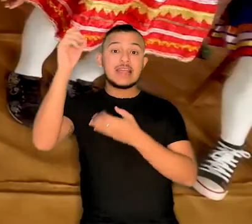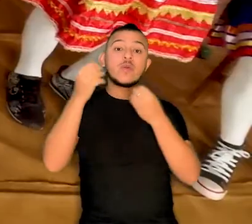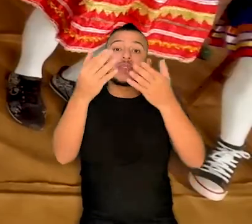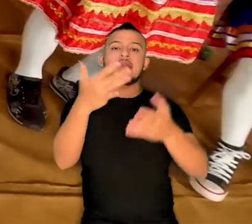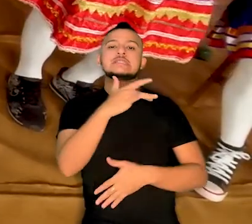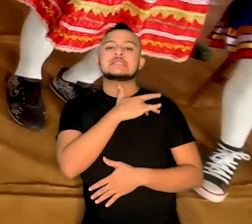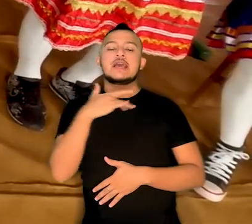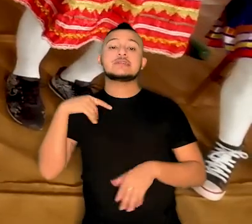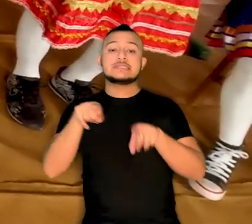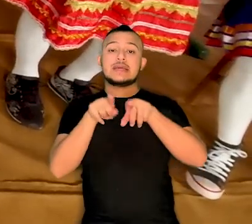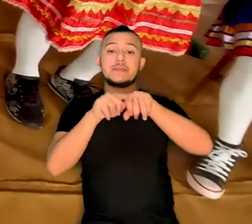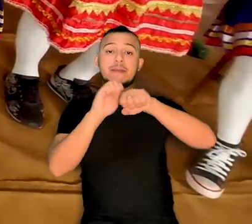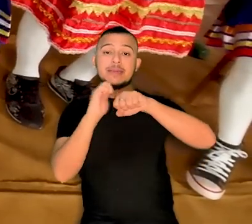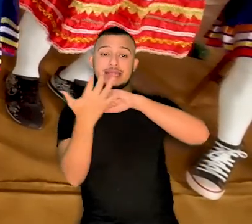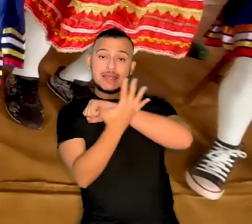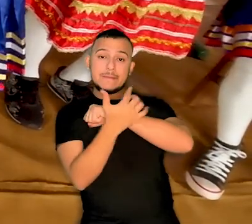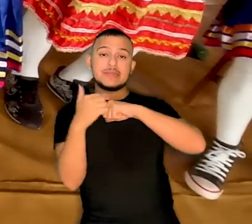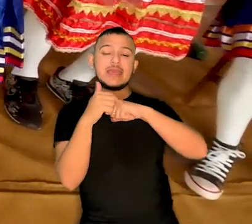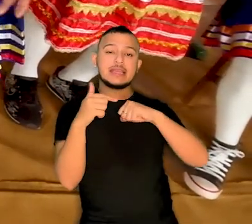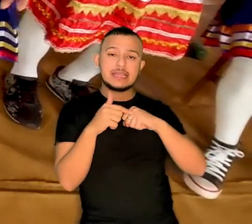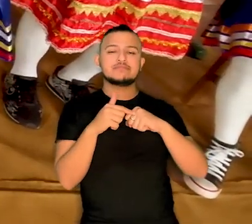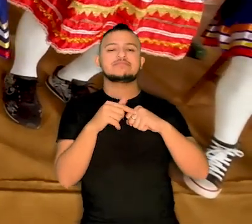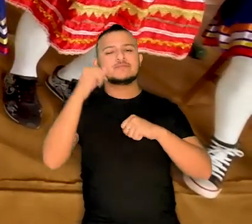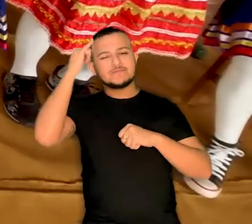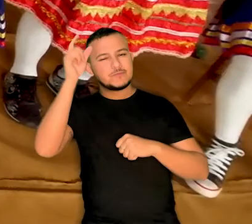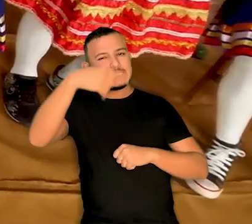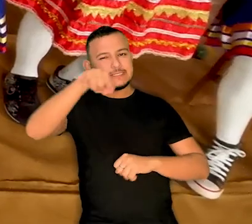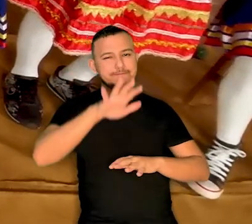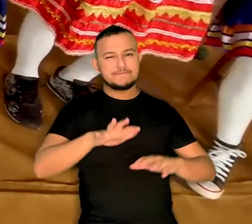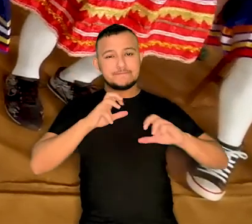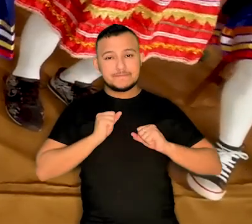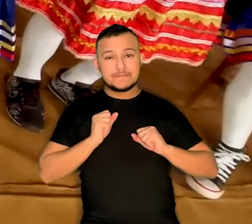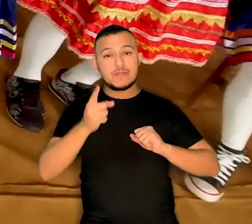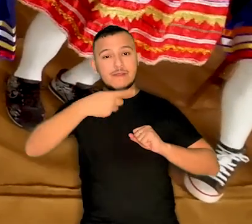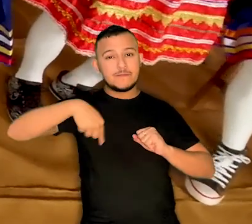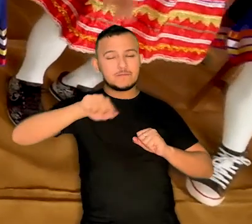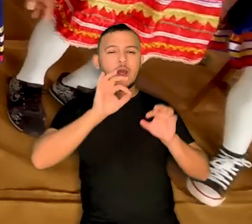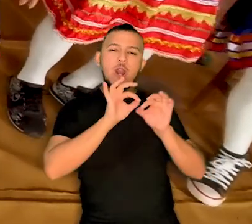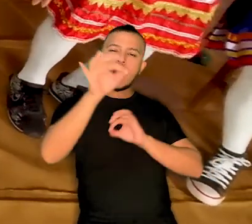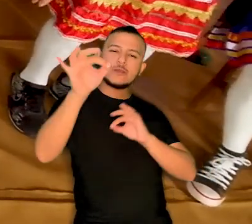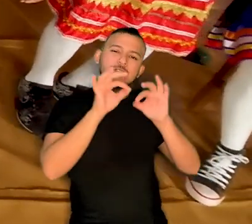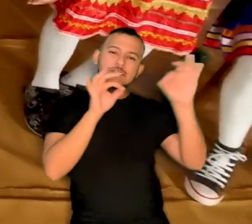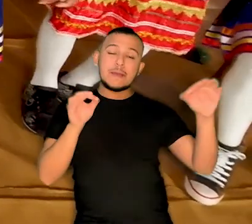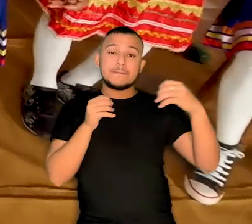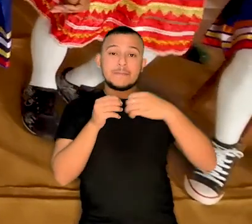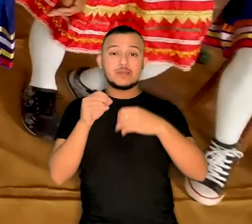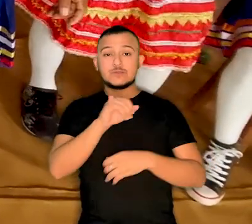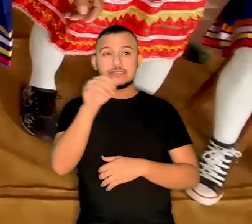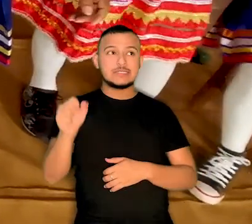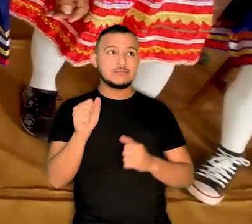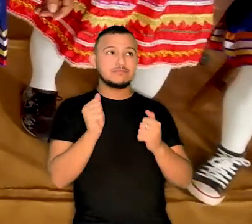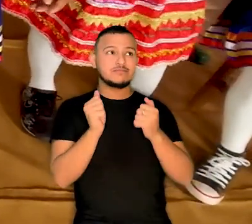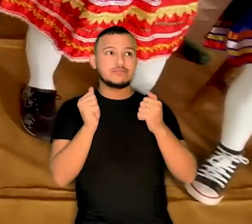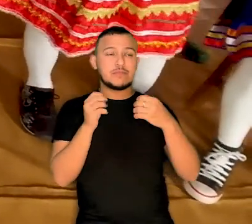saúde, que a pandemia não se aproxime das casas dessas pessoas. Vão lá muito mais para longe, saia de perto de Juazeiro, de perto de todo